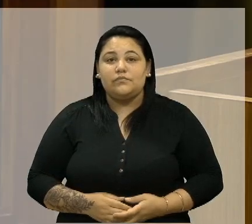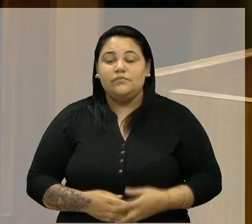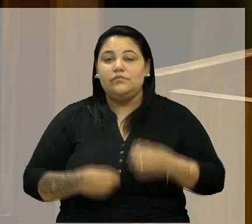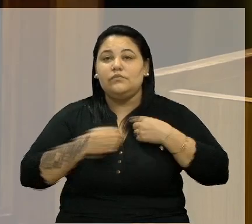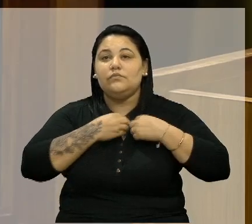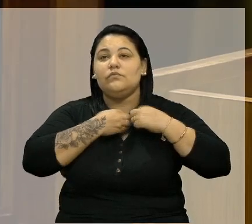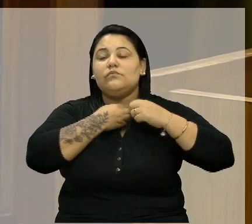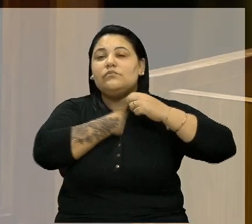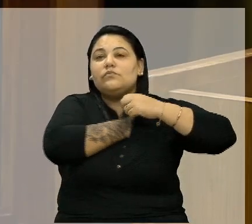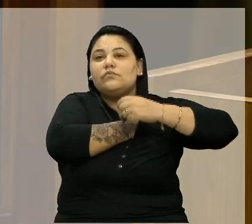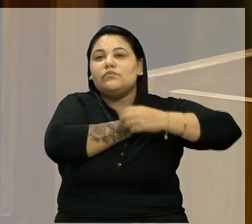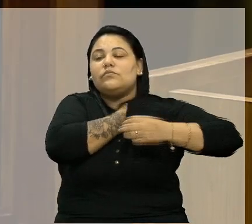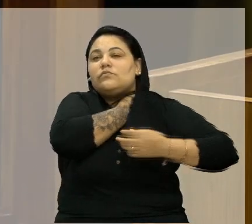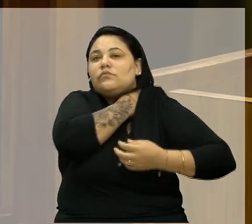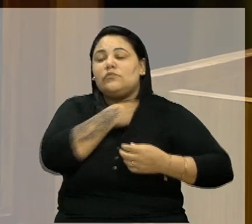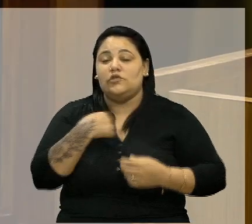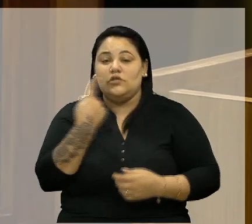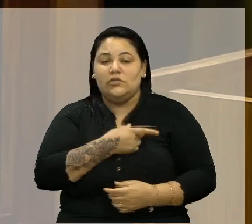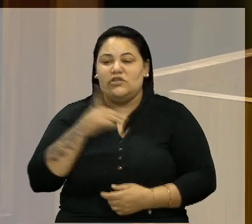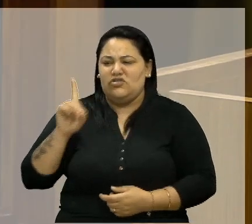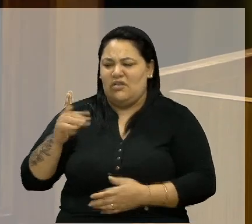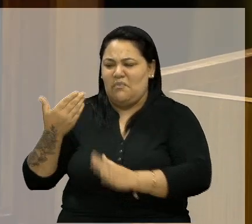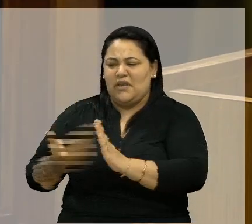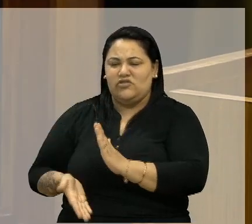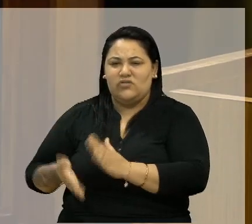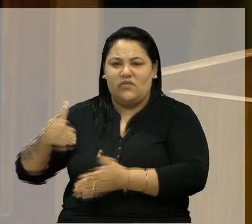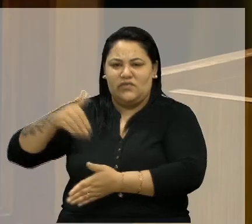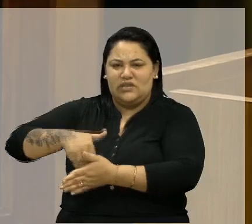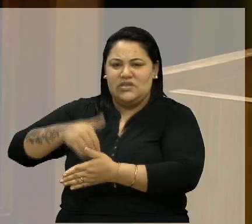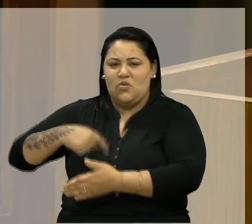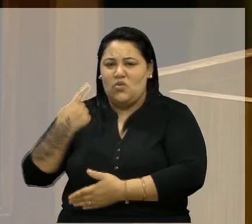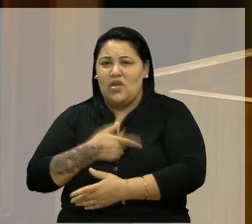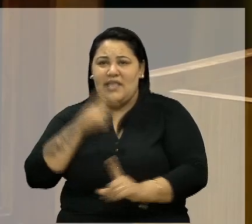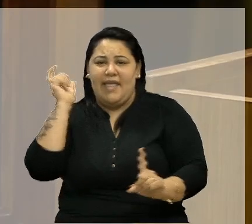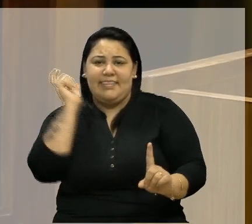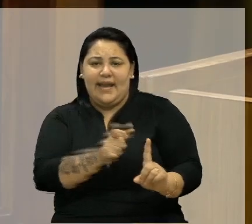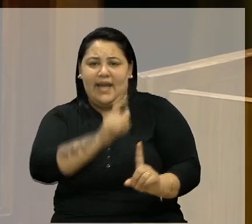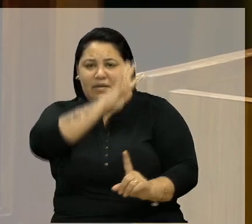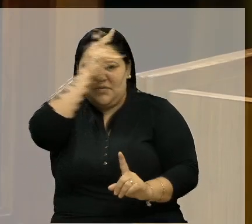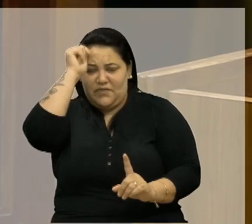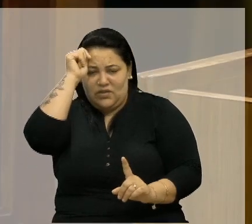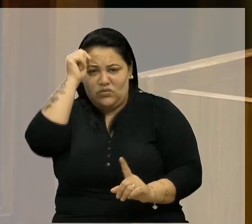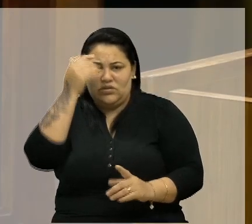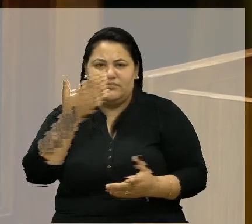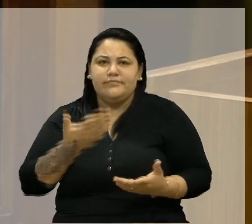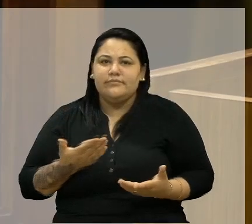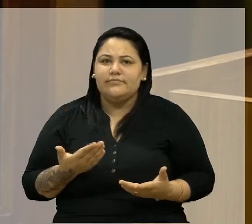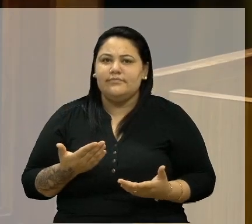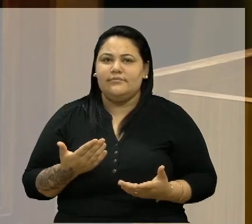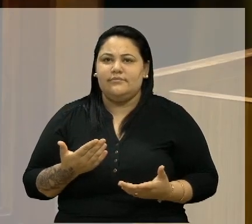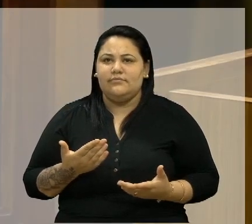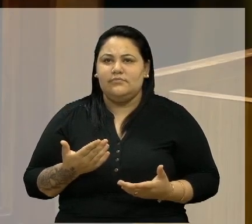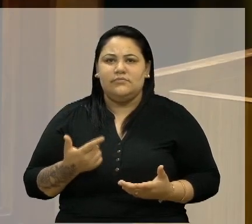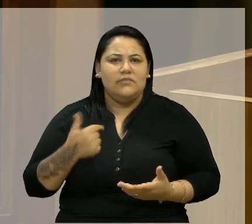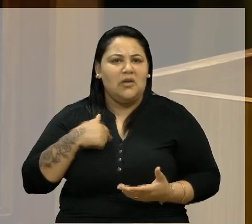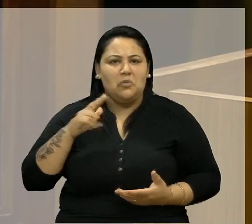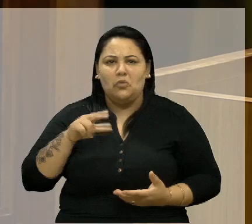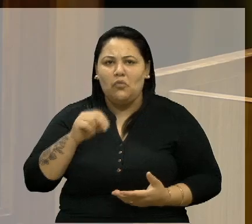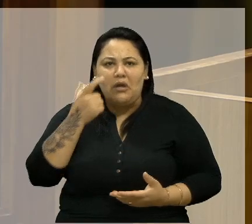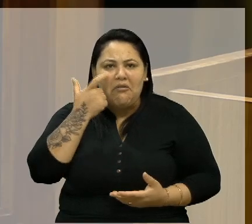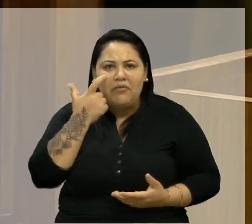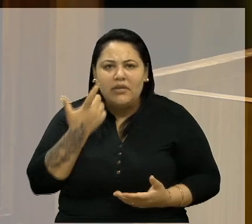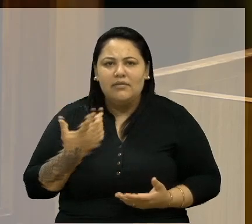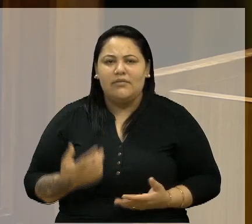direita, tivéssemos perdido a eleição, nós iríamos atacar a Prefeitura Municipal de Caxias do Sul. Eu não vi isso, vereador